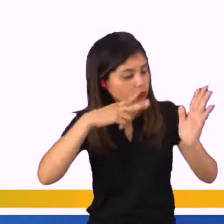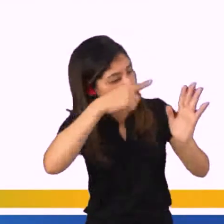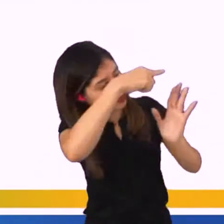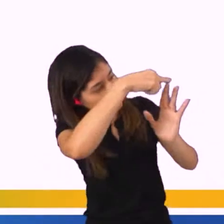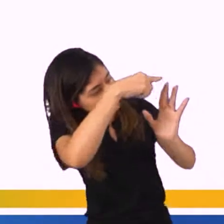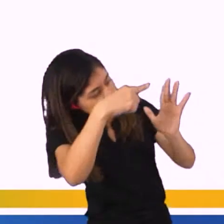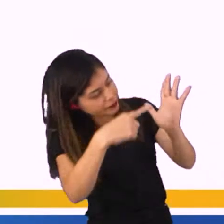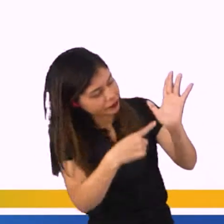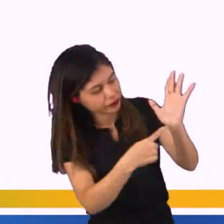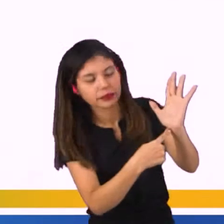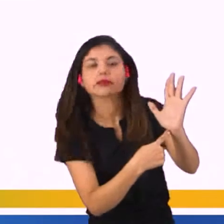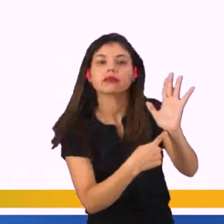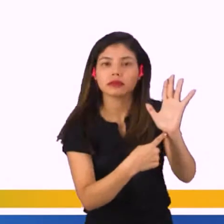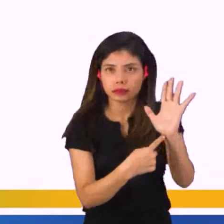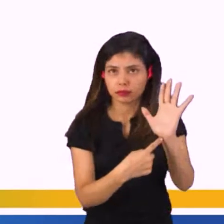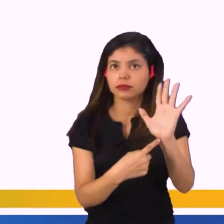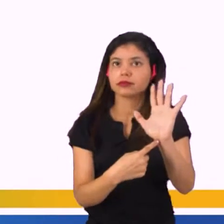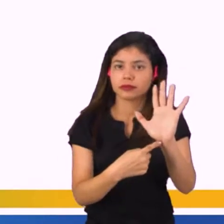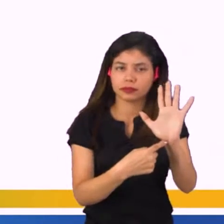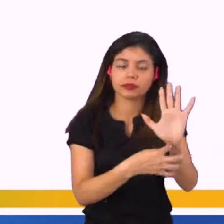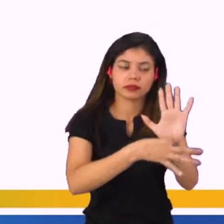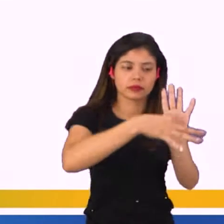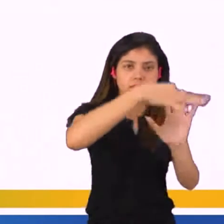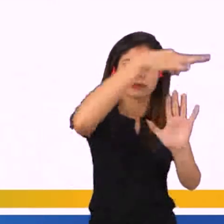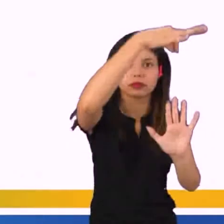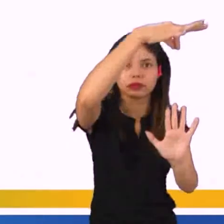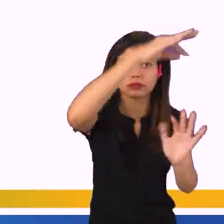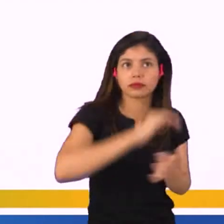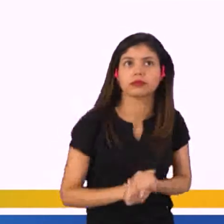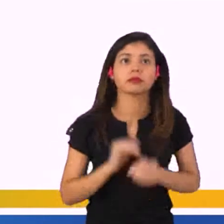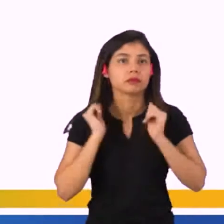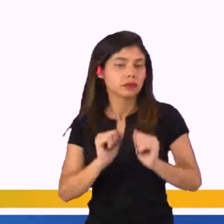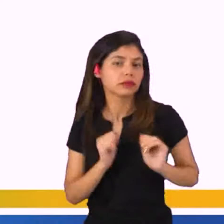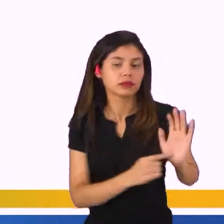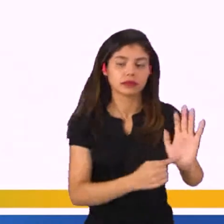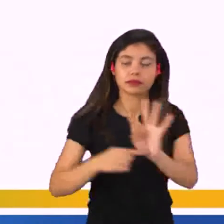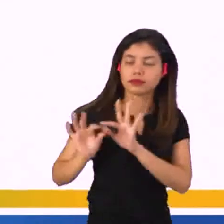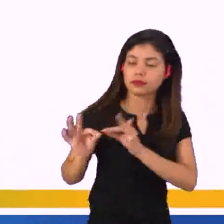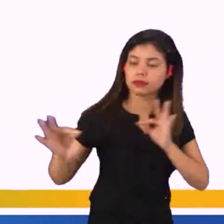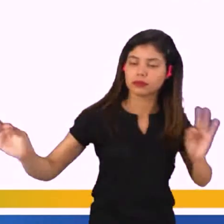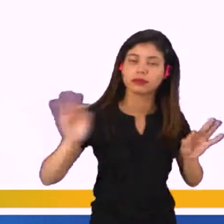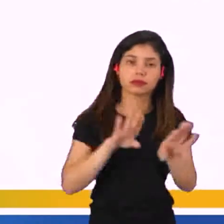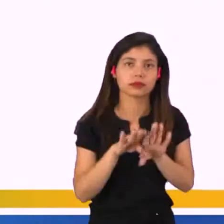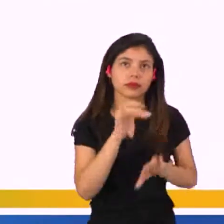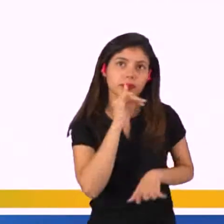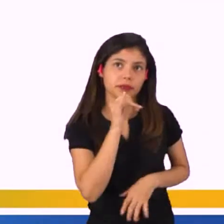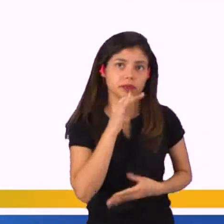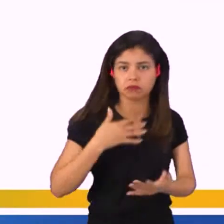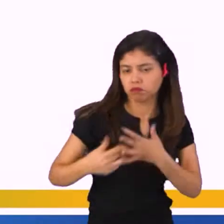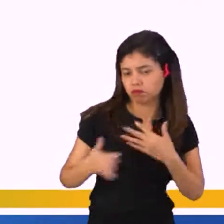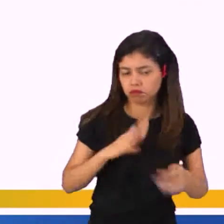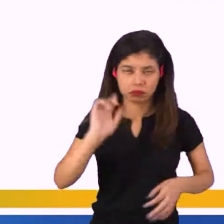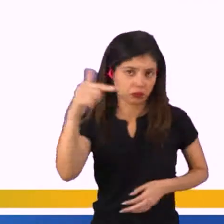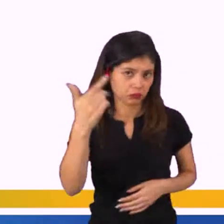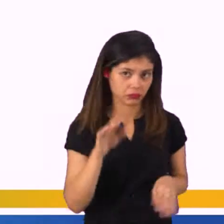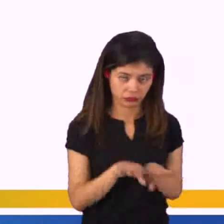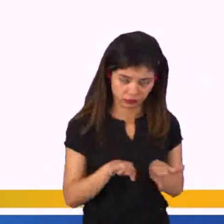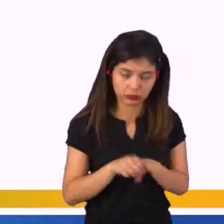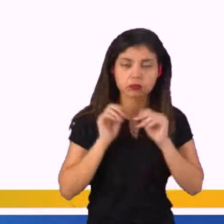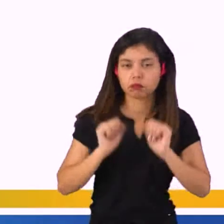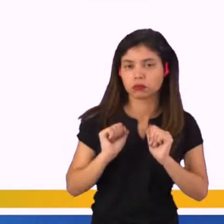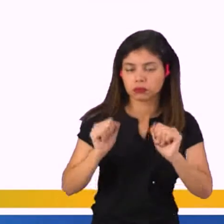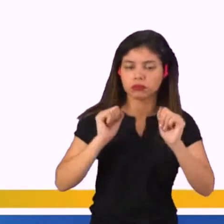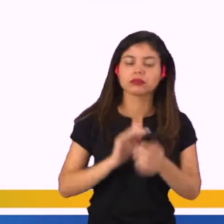observar o comprimento da palma da sua mão, ela pode ser definida como uma unidade de comprimento, por exemplo. Então, daí qualquer outro objeto terá